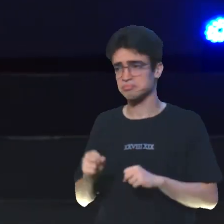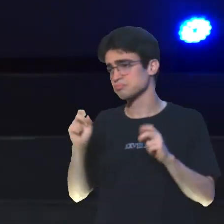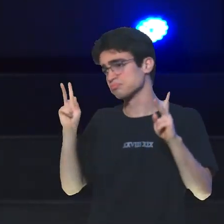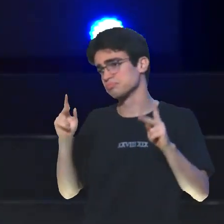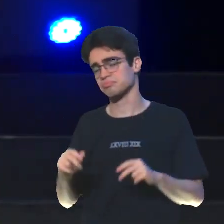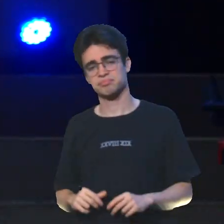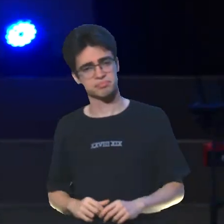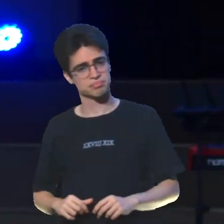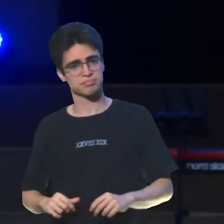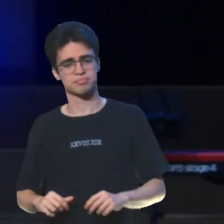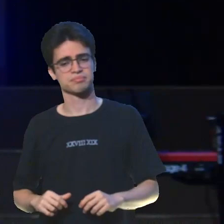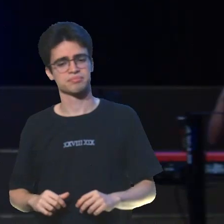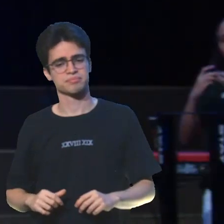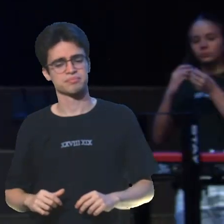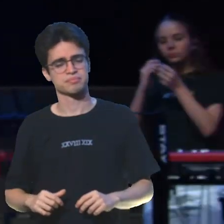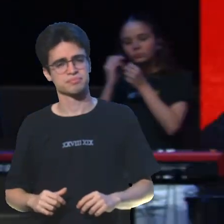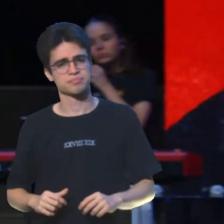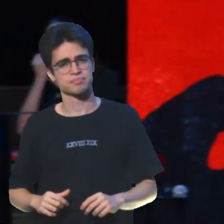mundo.